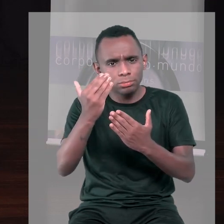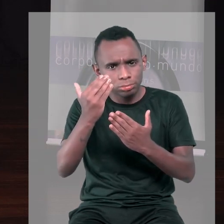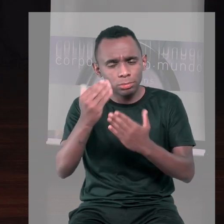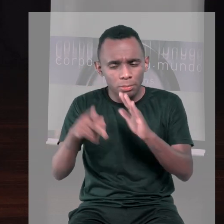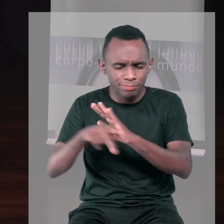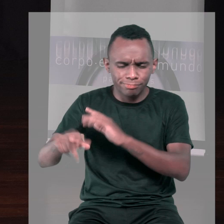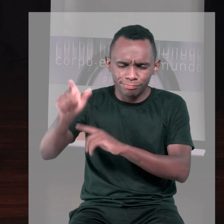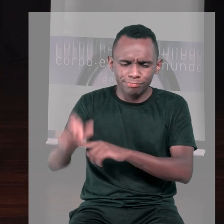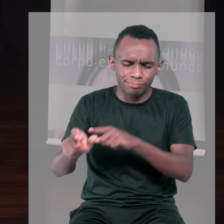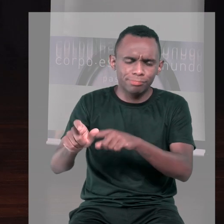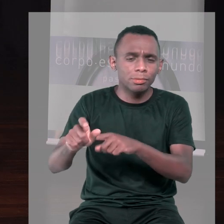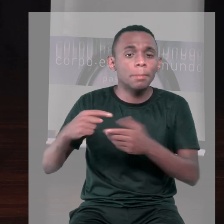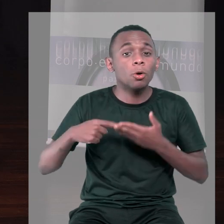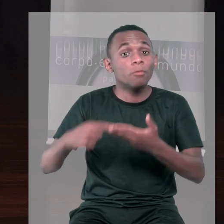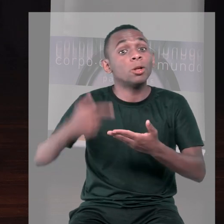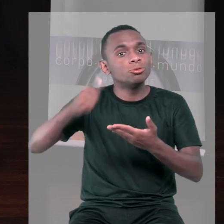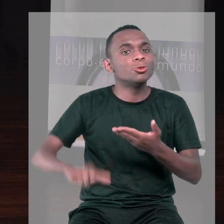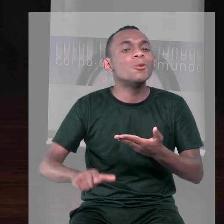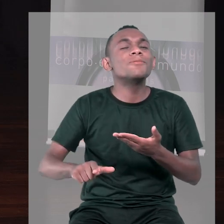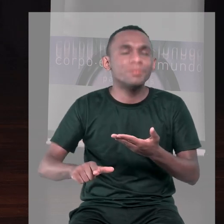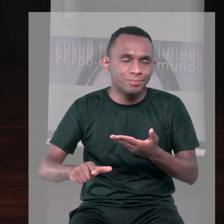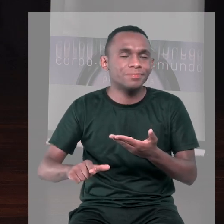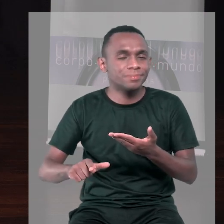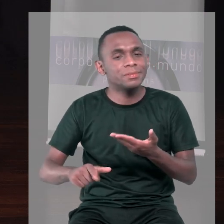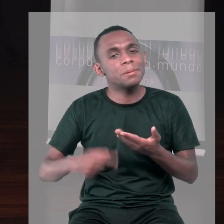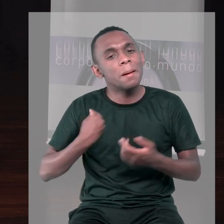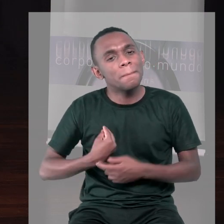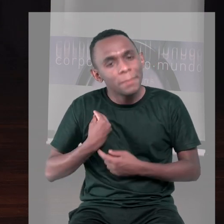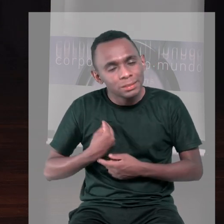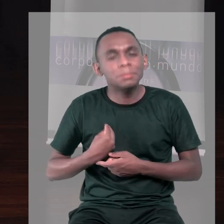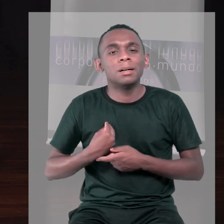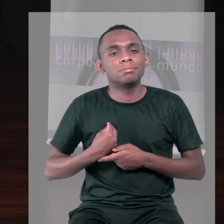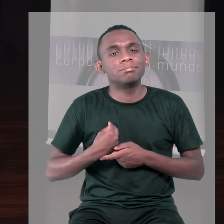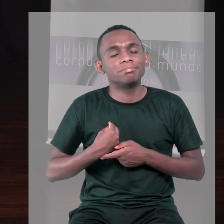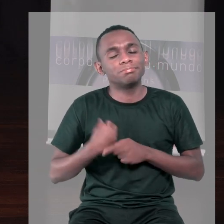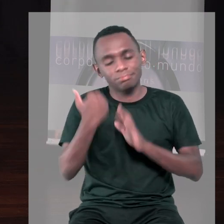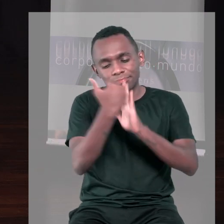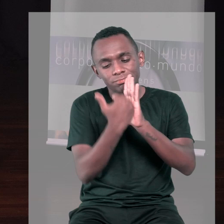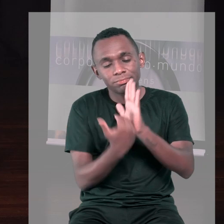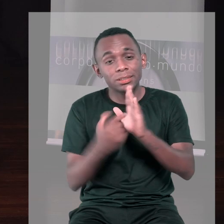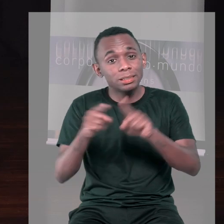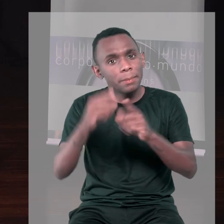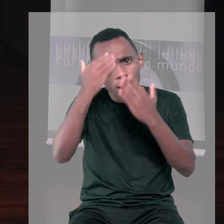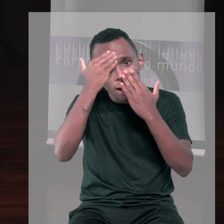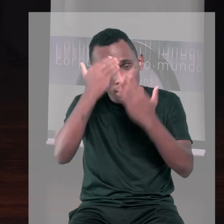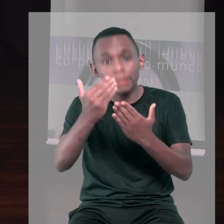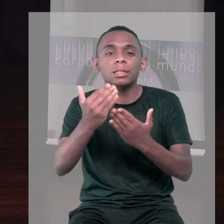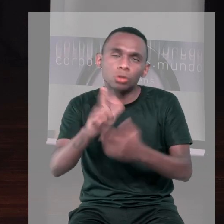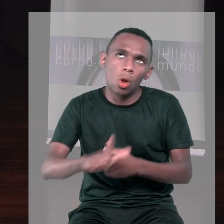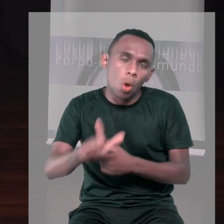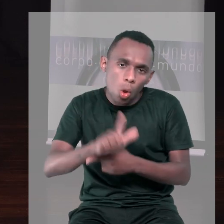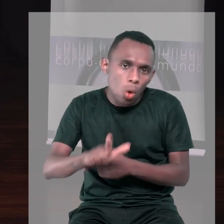se dispôs a receber e organizar o ciclo aqui em Belo Horizonte, e a equipe que me recebeu, que está